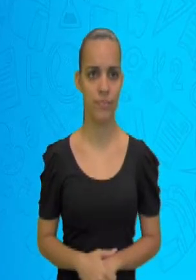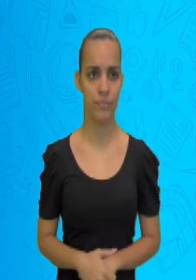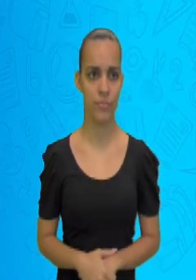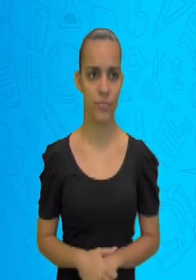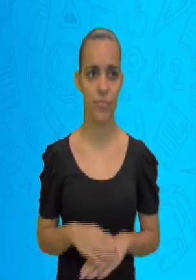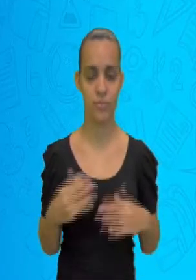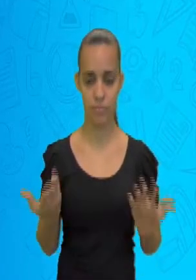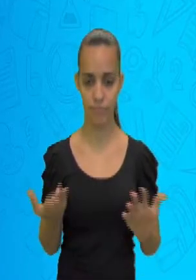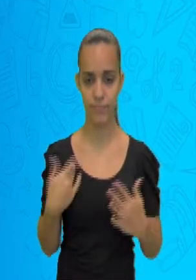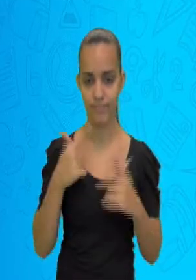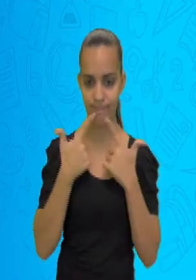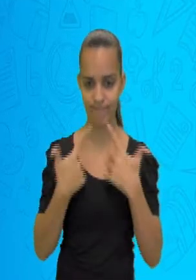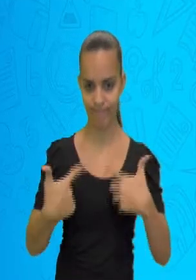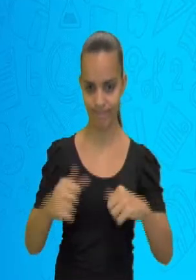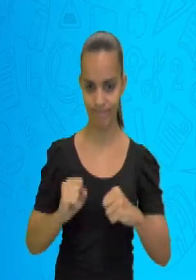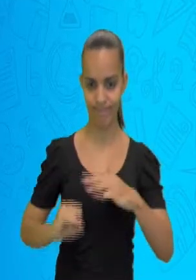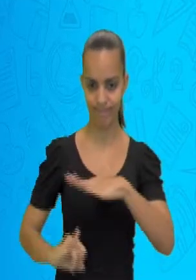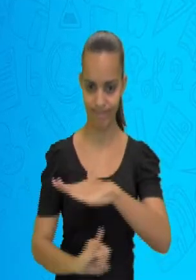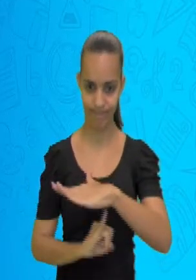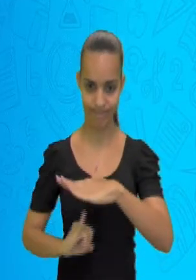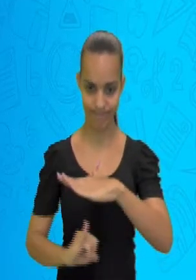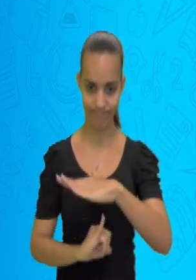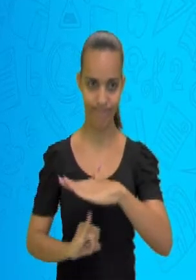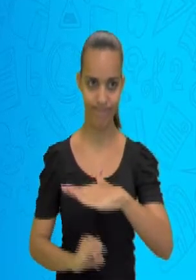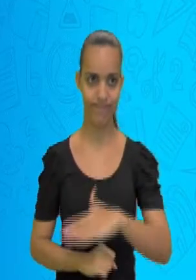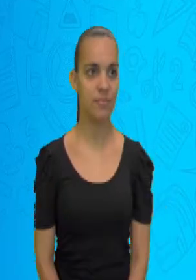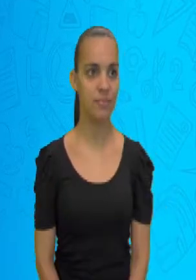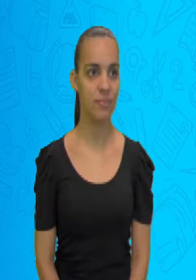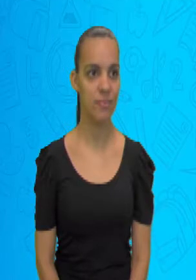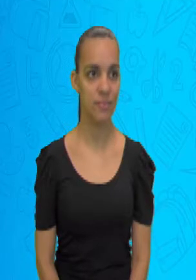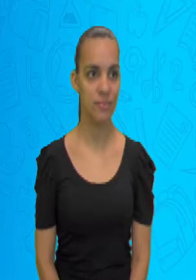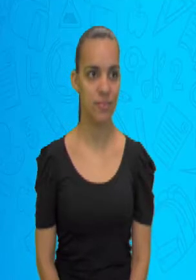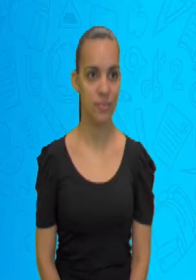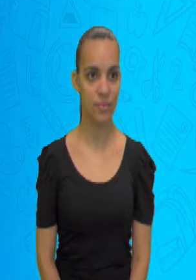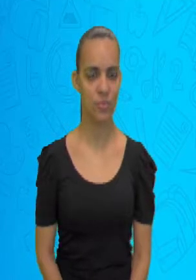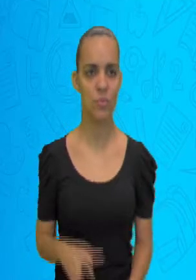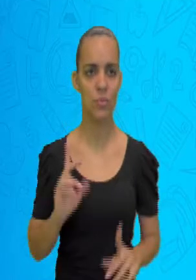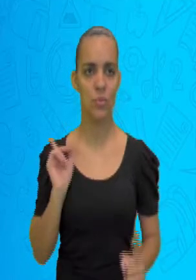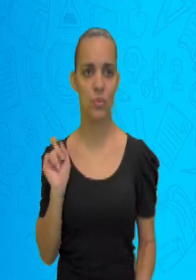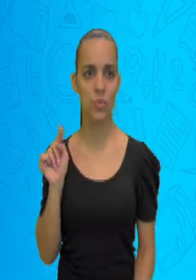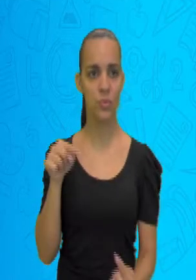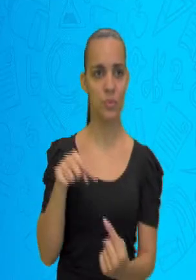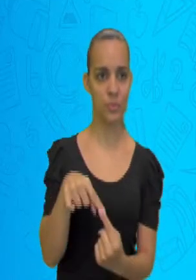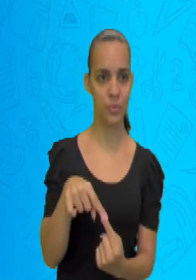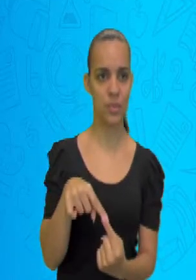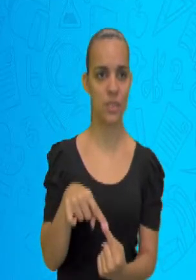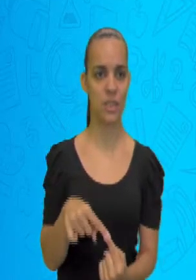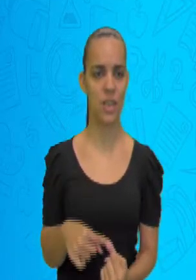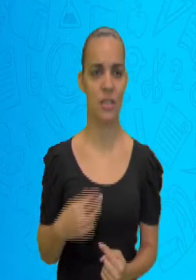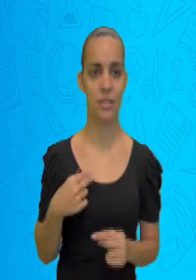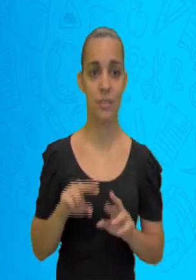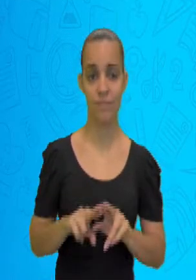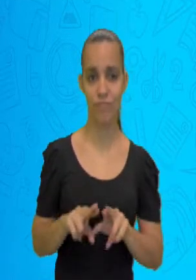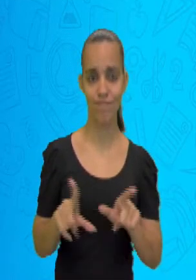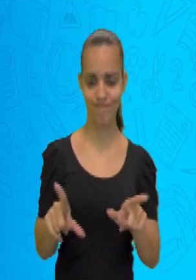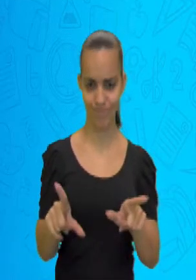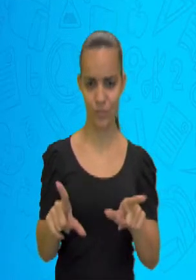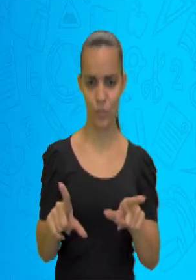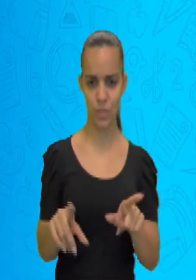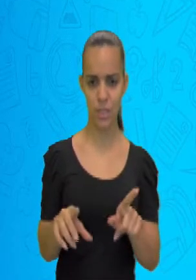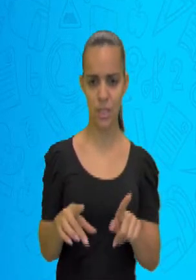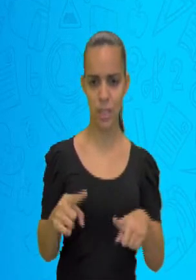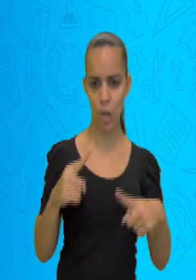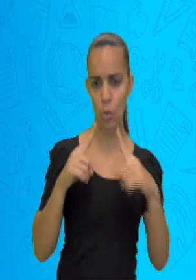uma linguagem informal. Qual é o objetivo dessa questão? Diferenciar o discurso